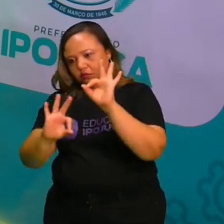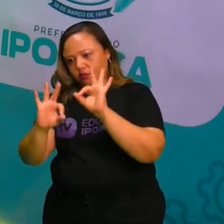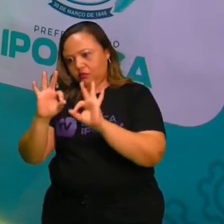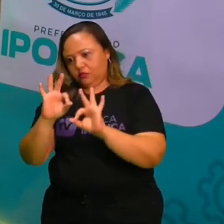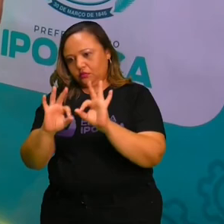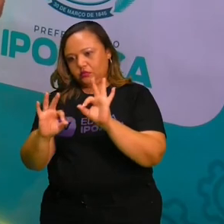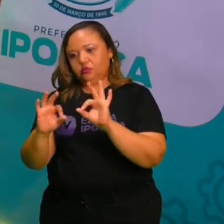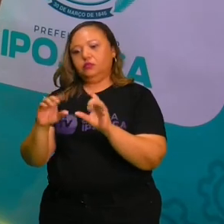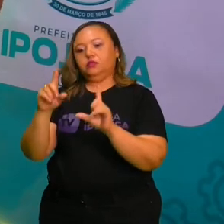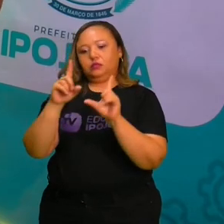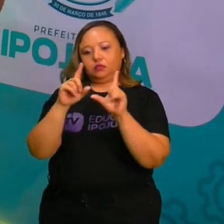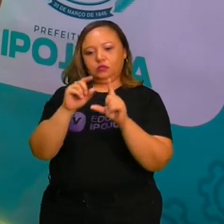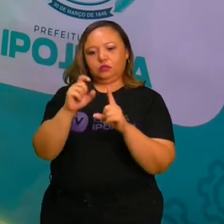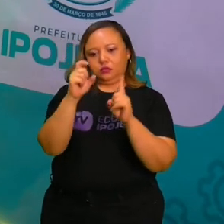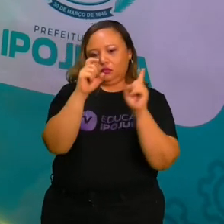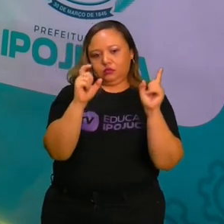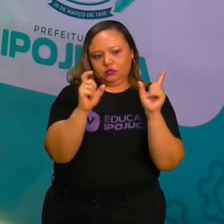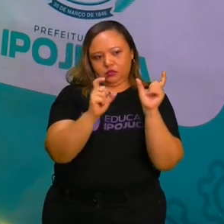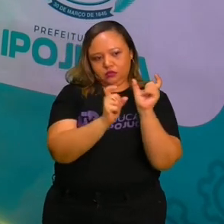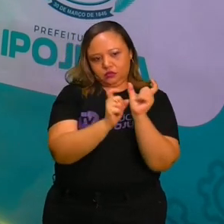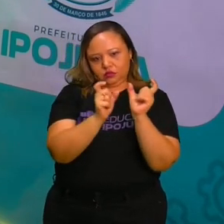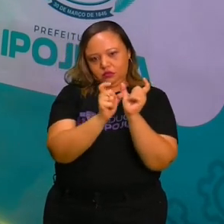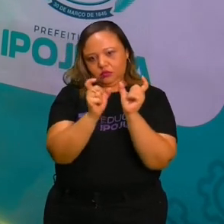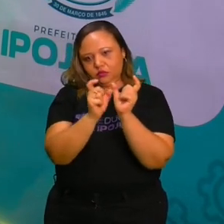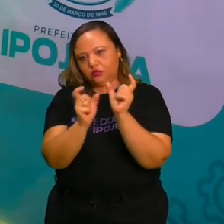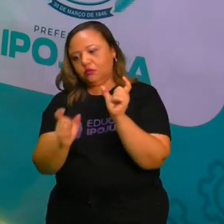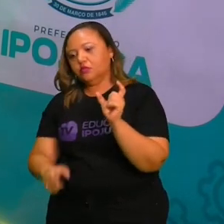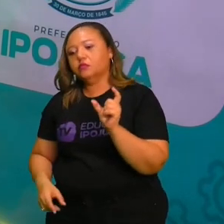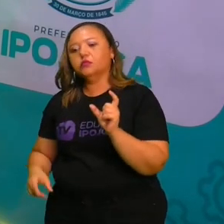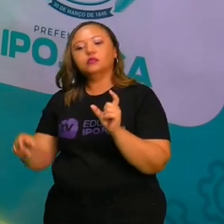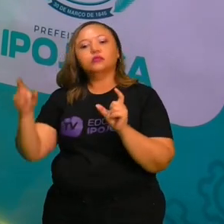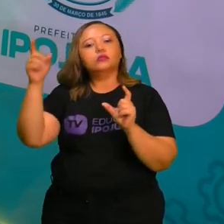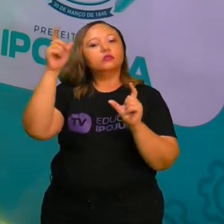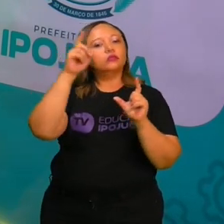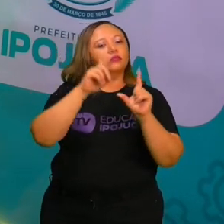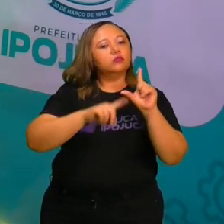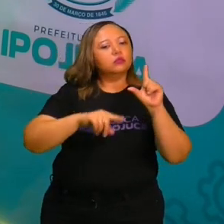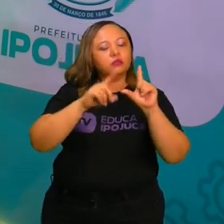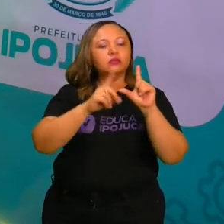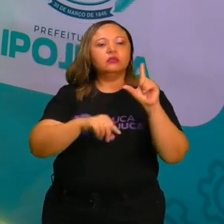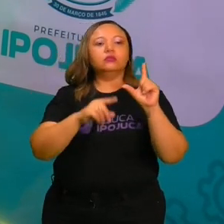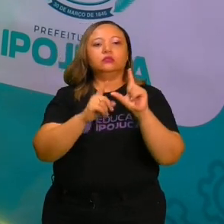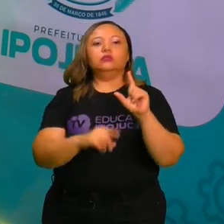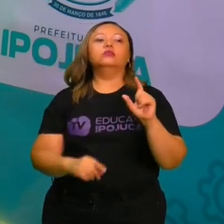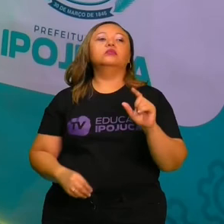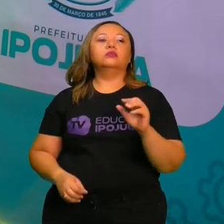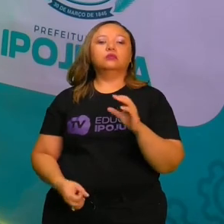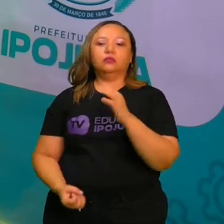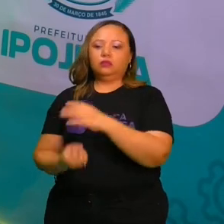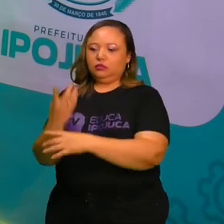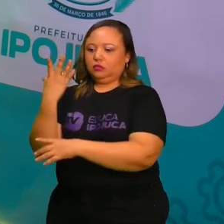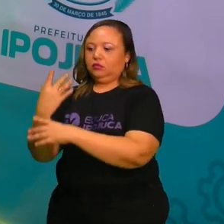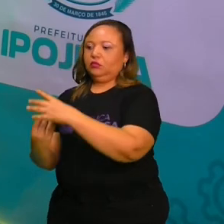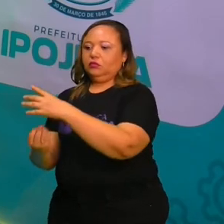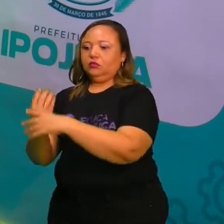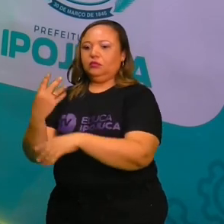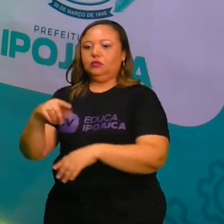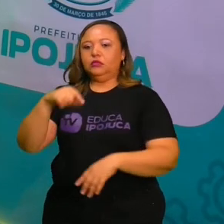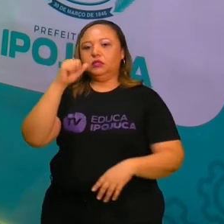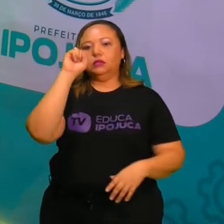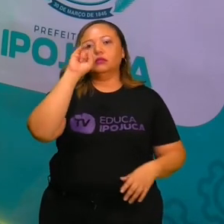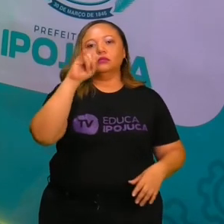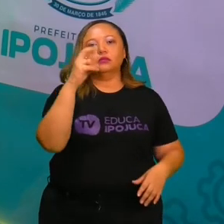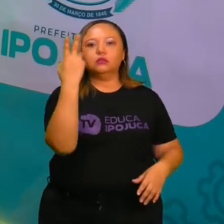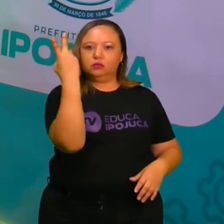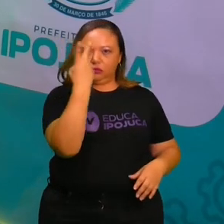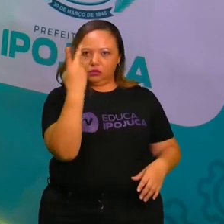organizando as letras, as palavras, conforme as letrinhas que vai aparecendo. Se por acaso aparecer duas pessoas